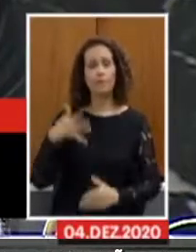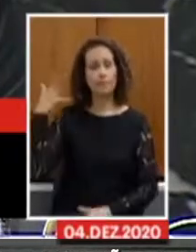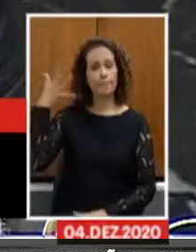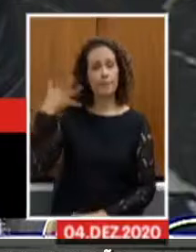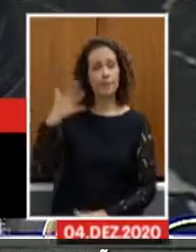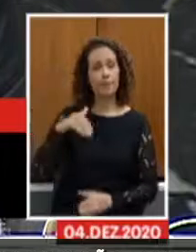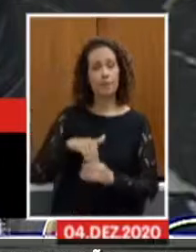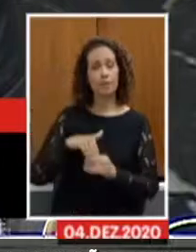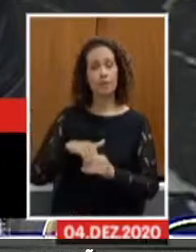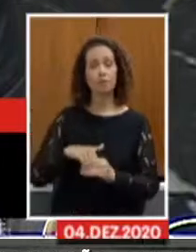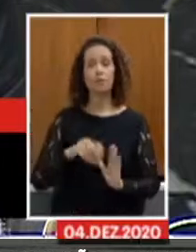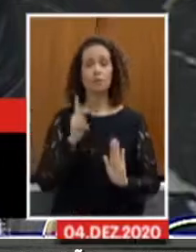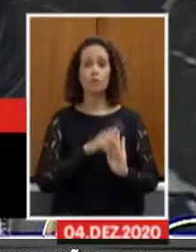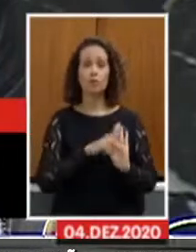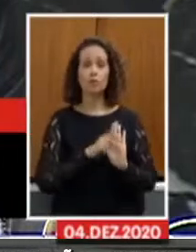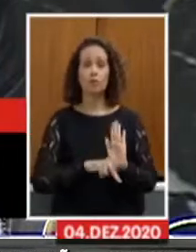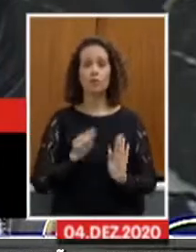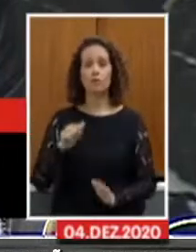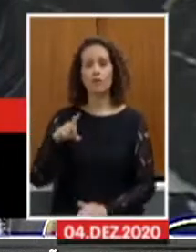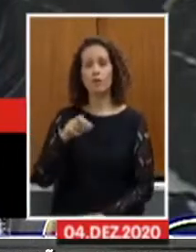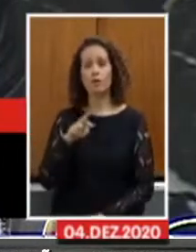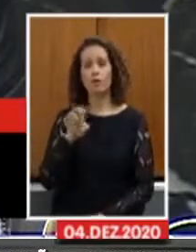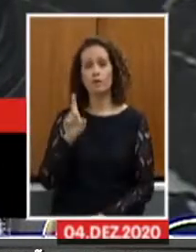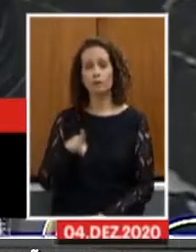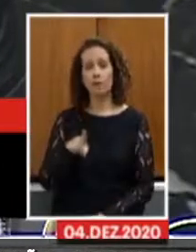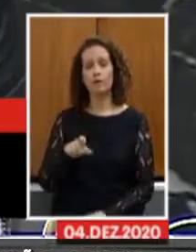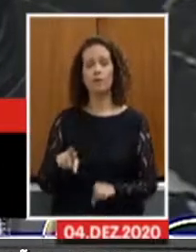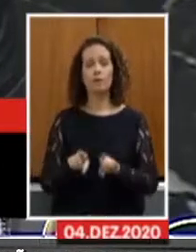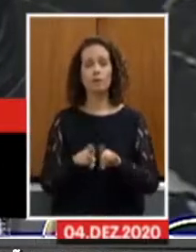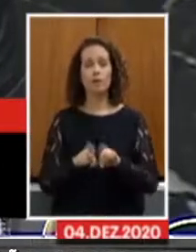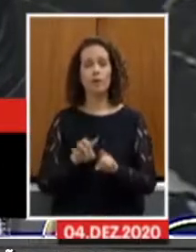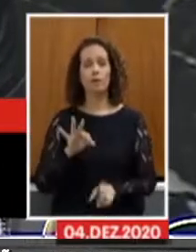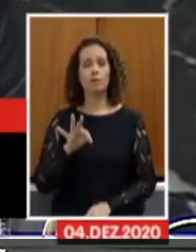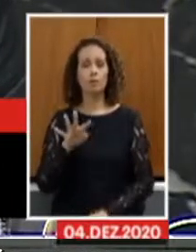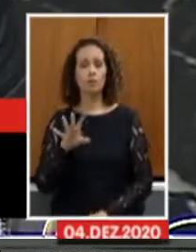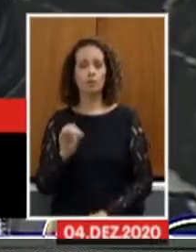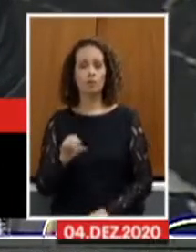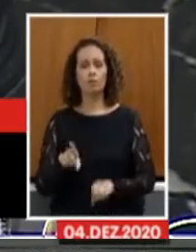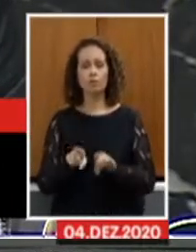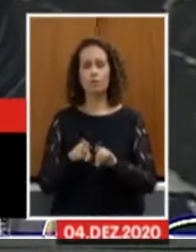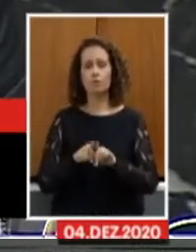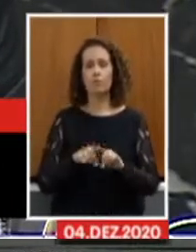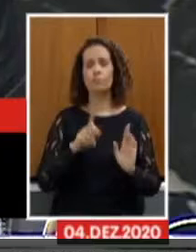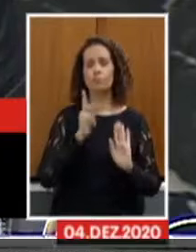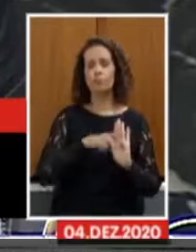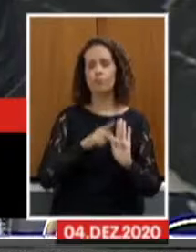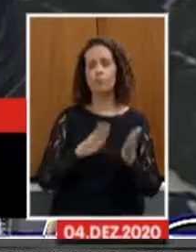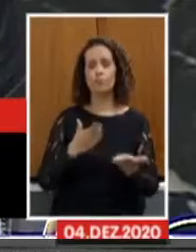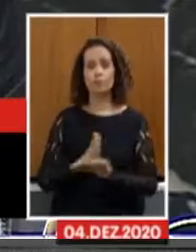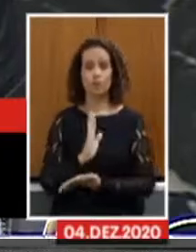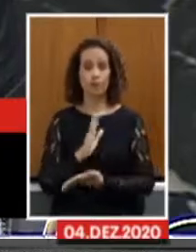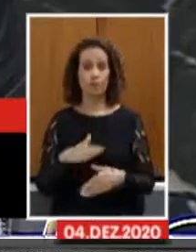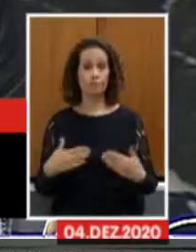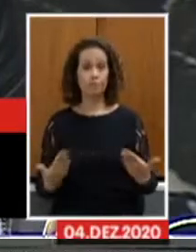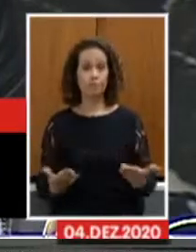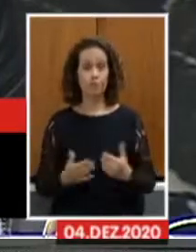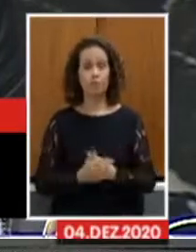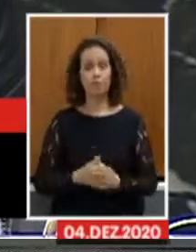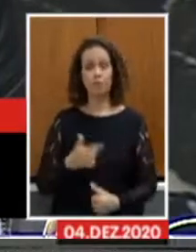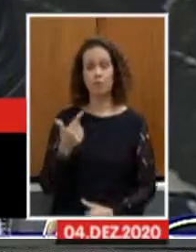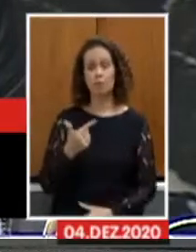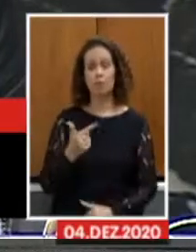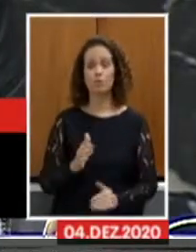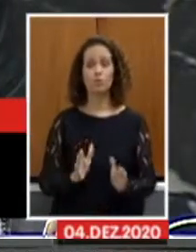projeto os deputados André Quintão e Tito Torres. Submetido à votação nominal é o projeto aprovado, ficando, portanto, aprovado em segundo